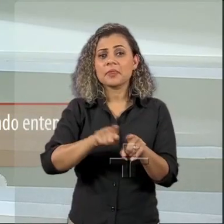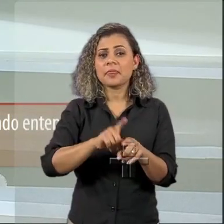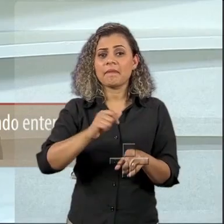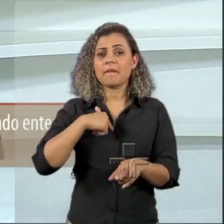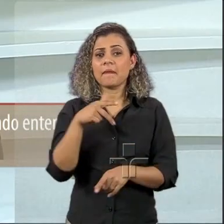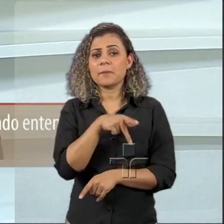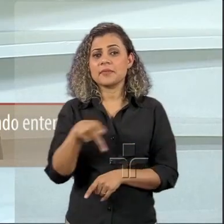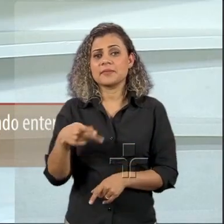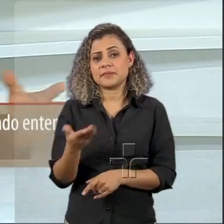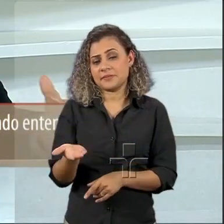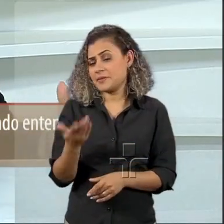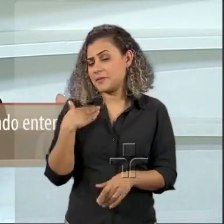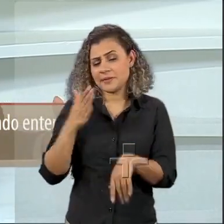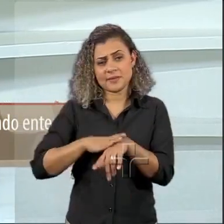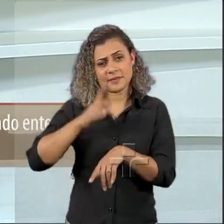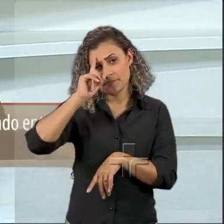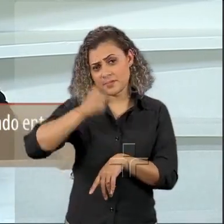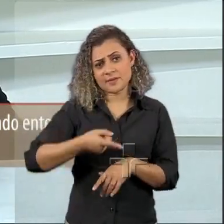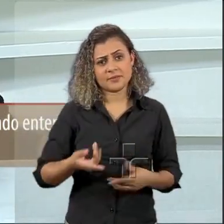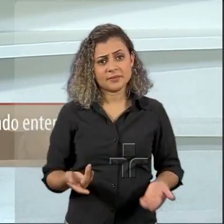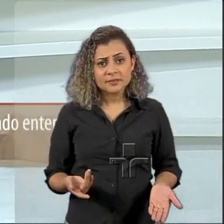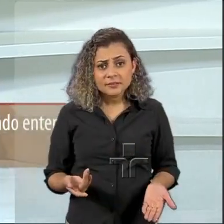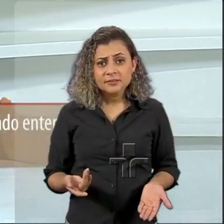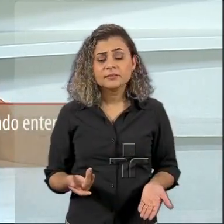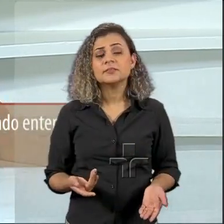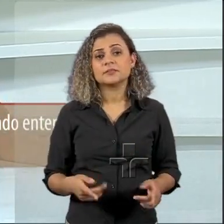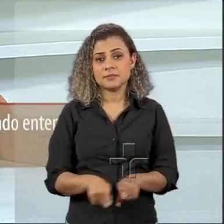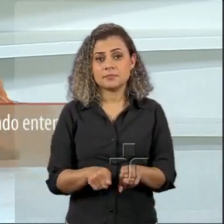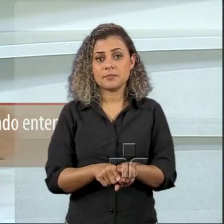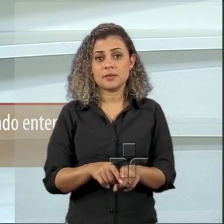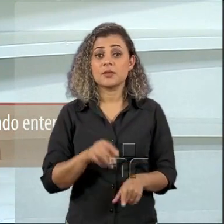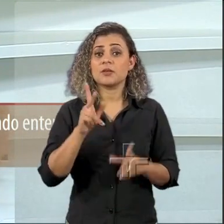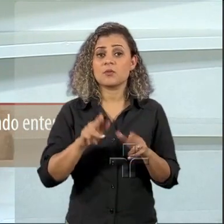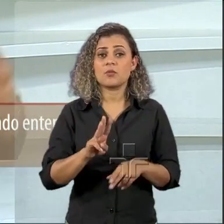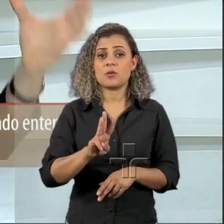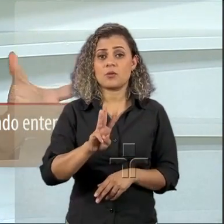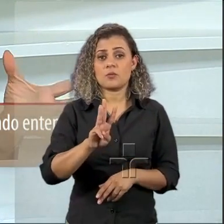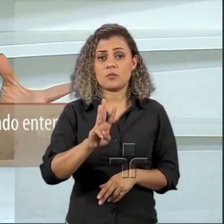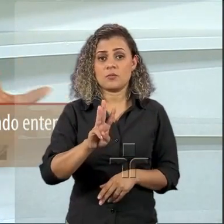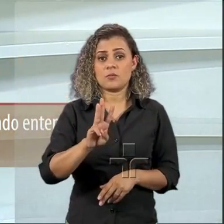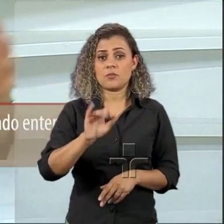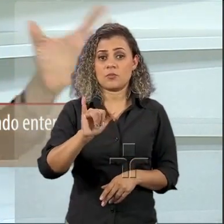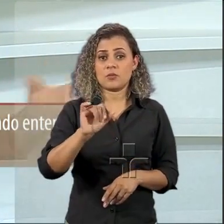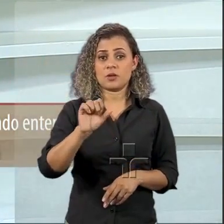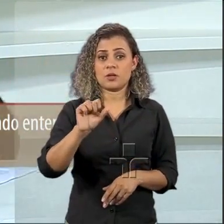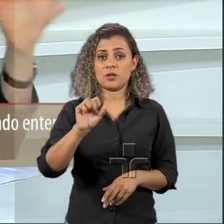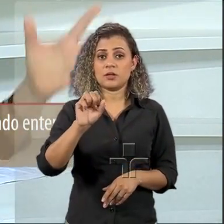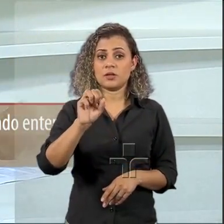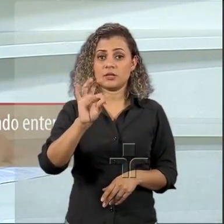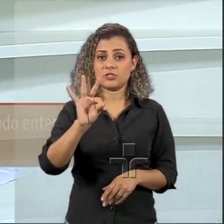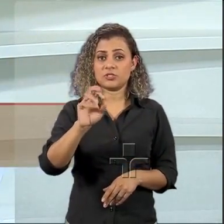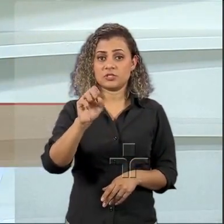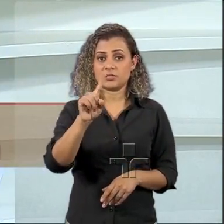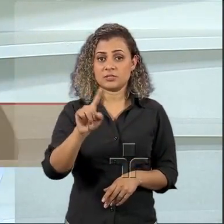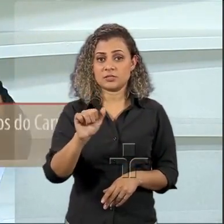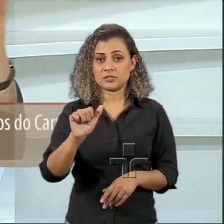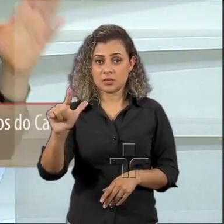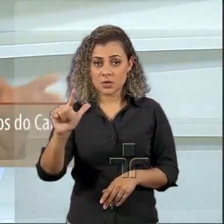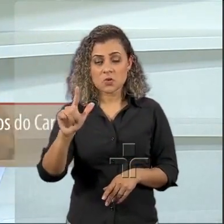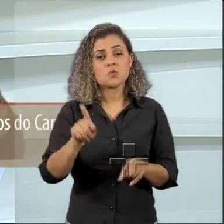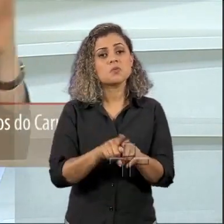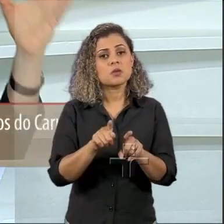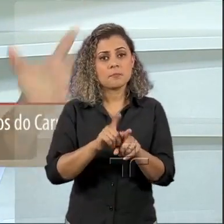da Assembleia. Isso aí viria a desgastar o Witzel no segundo turno como candidato do Bolsonaro, que é esse